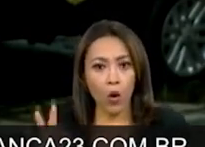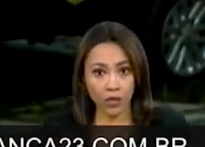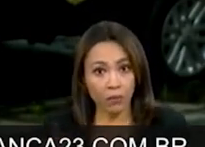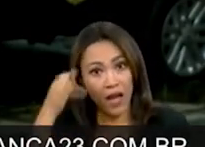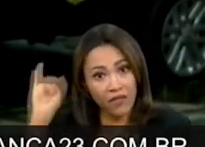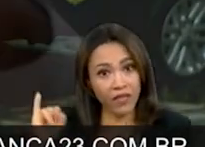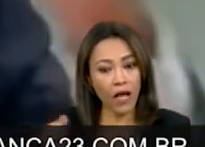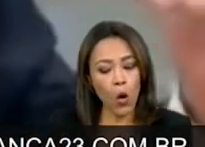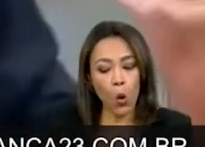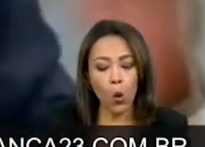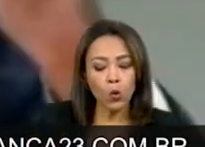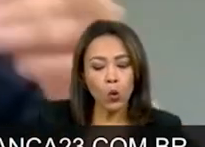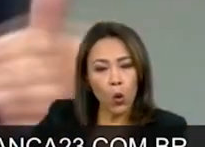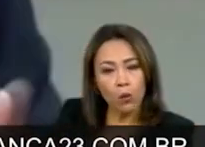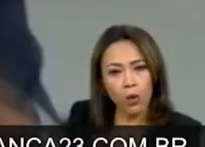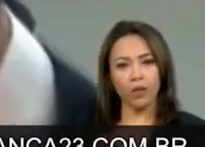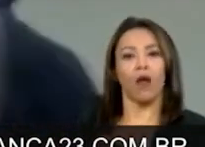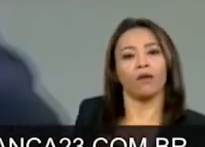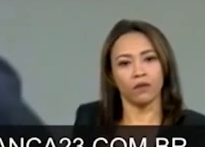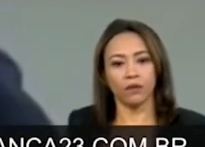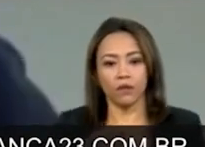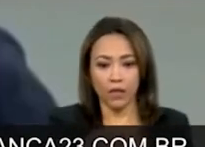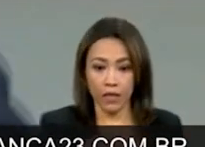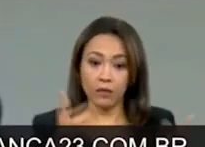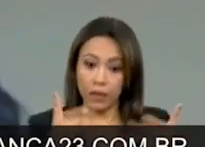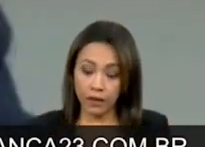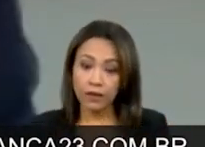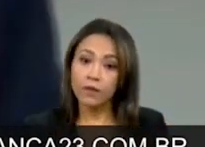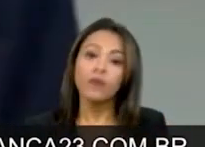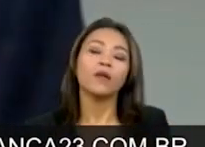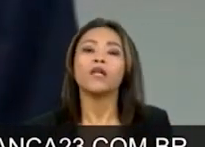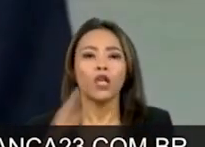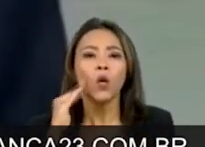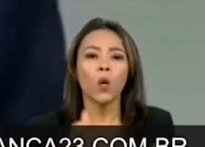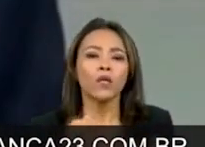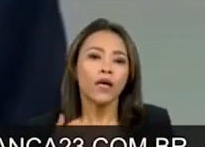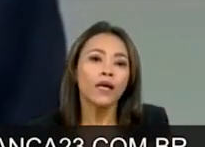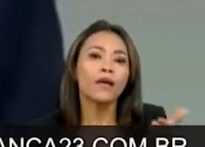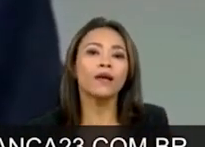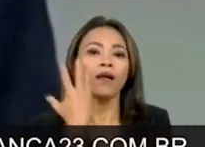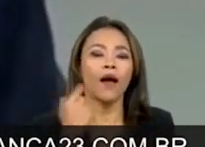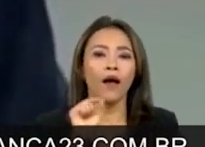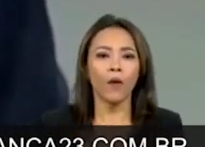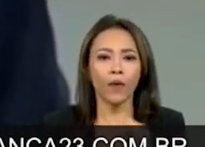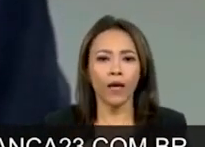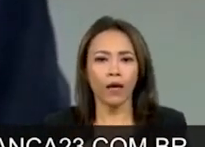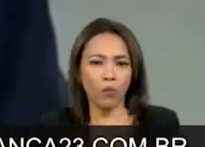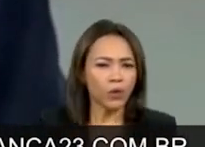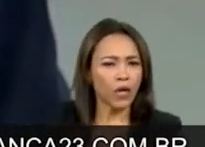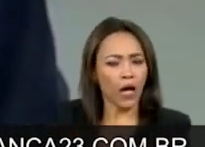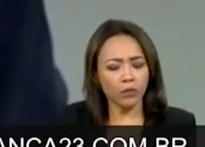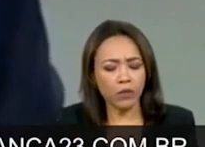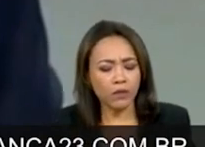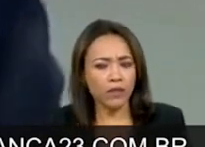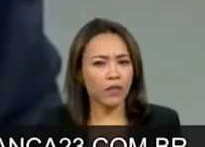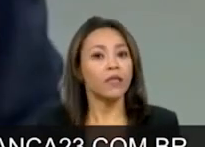de resultados. O Ministério da Justiça concorda que seja aplicado na criação de divisões específicas para o combate à manipulação de resultados, lavagem de